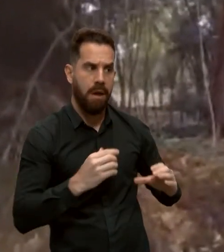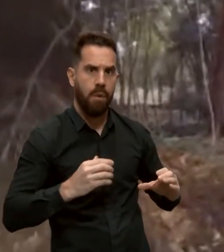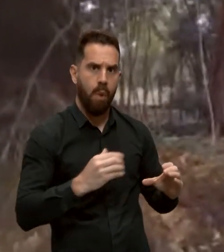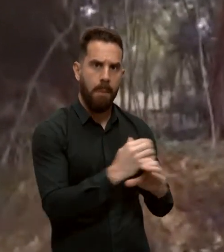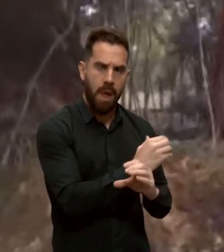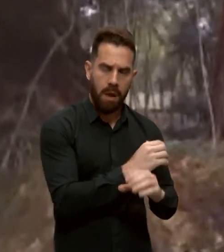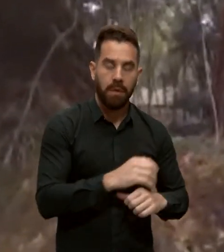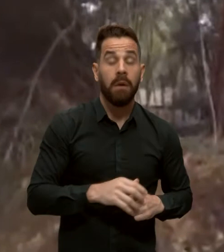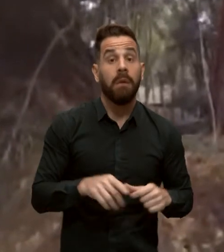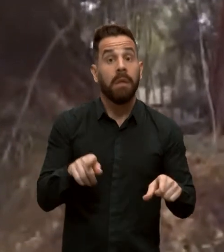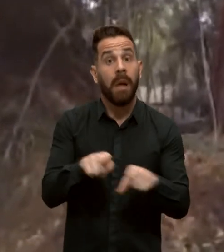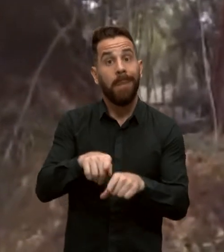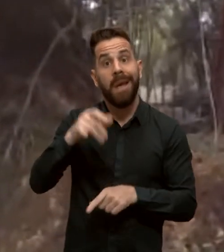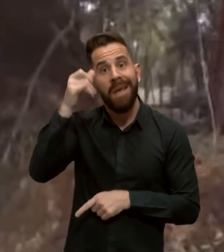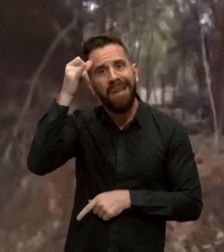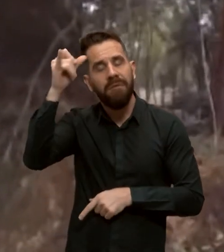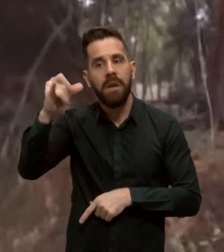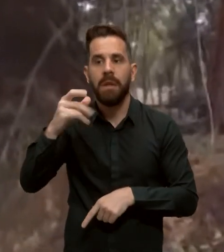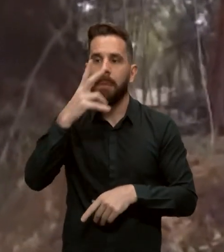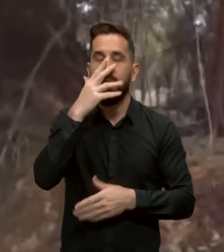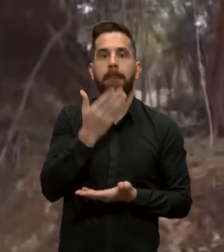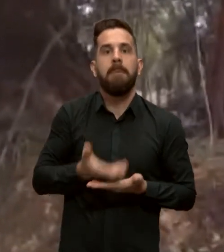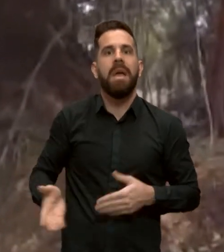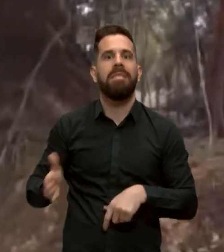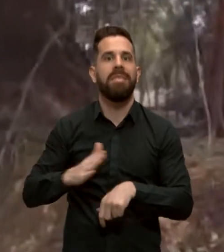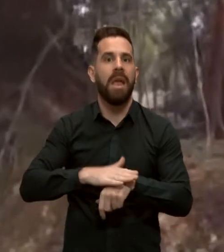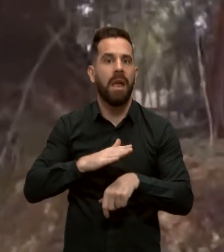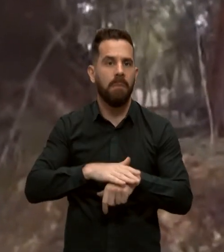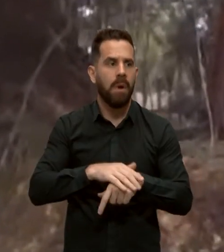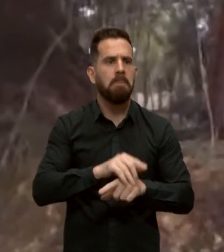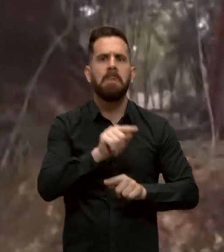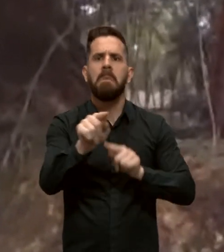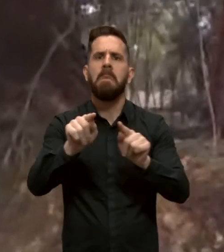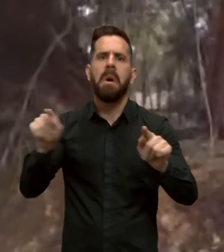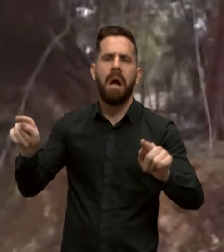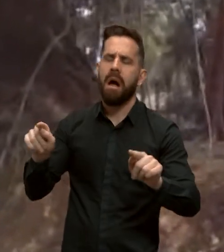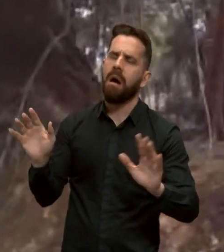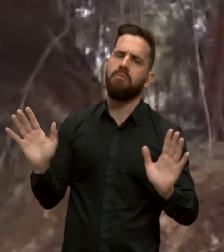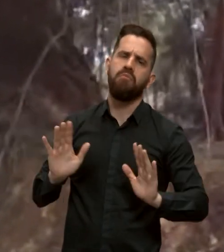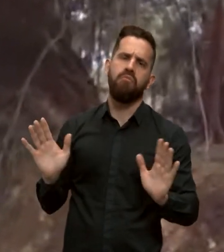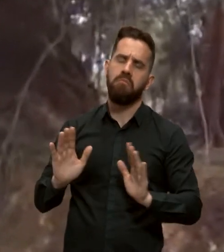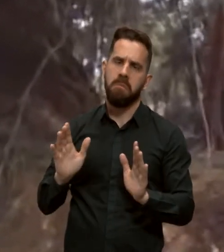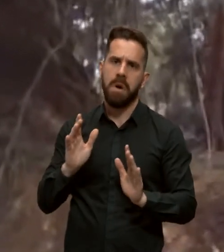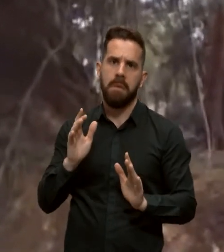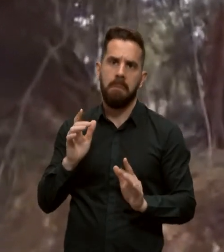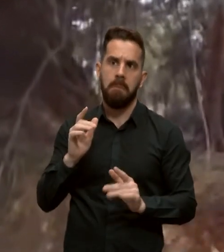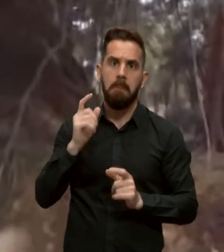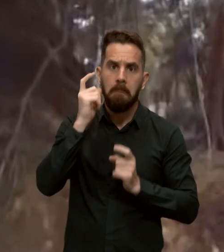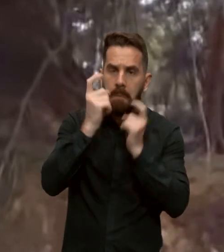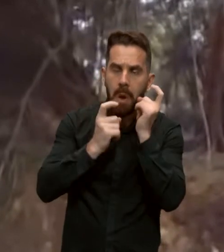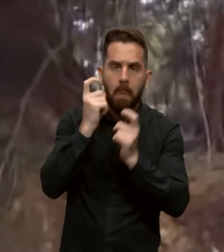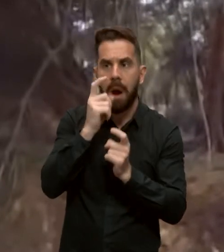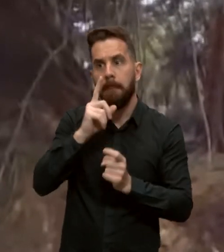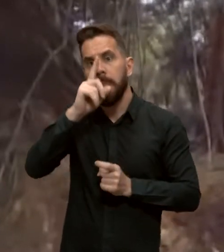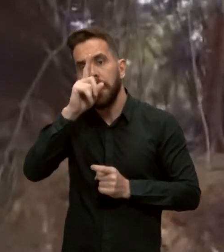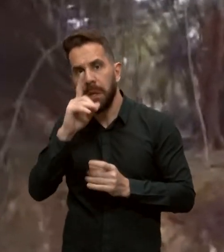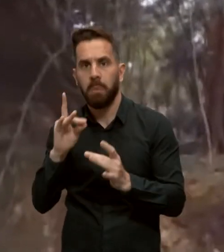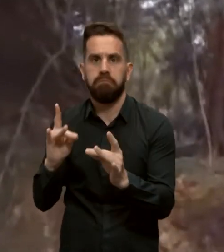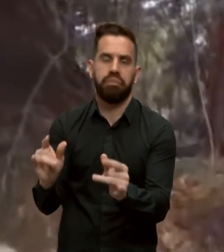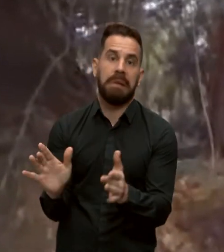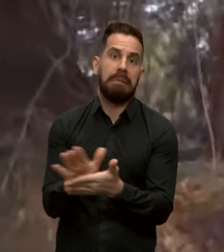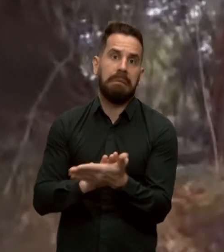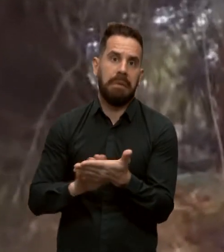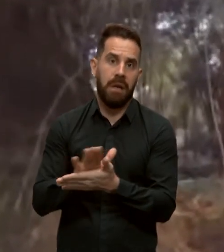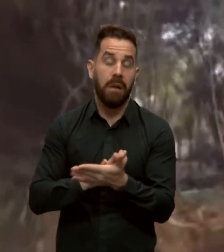que a gente gaste muito tempo com aquelas espécies que a gente já sabe a priori que não estarão em risco, porque os parâmetros que nos ajudam